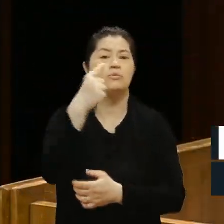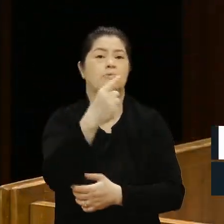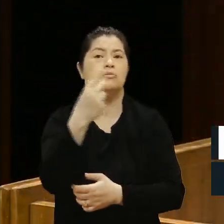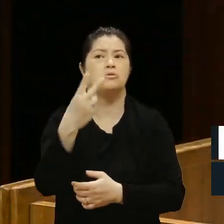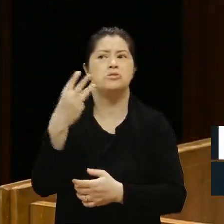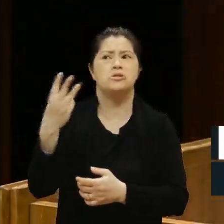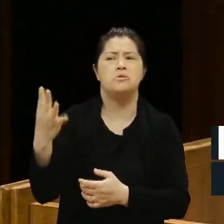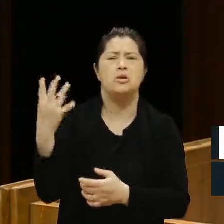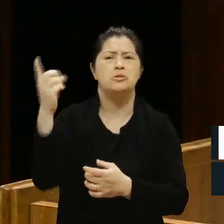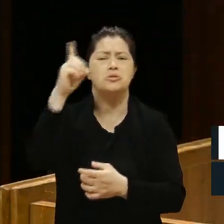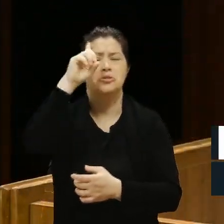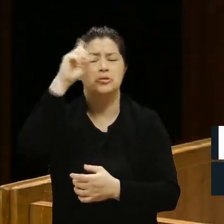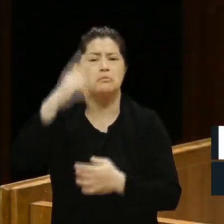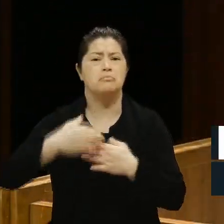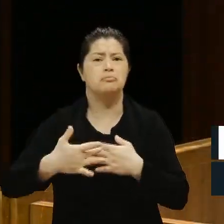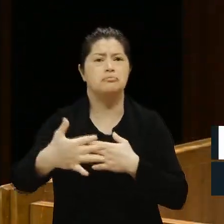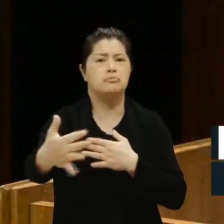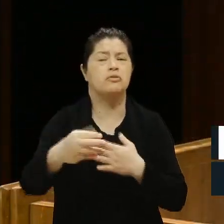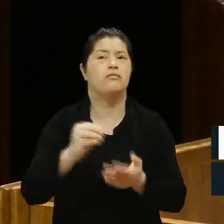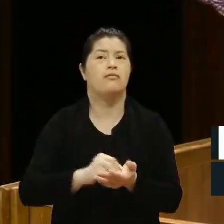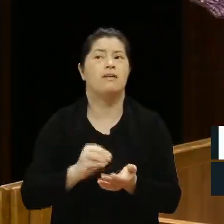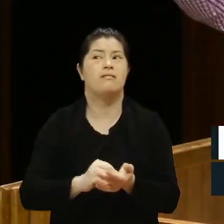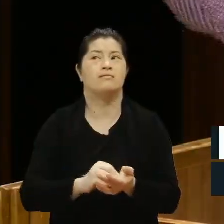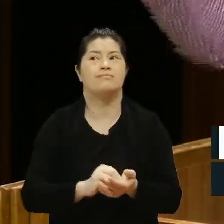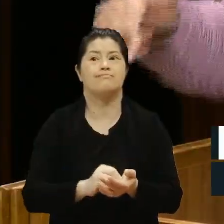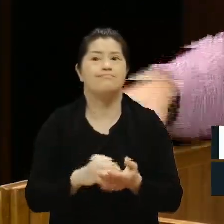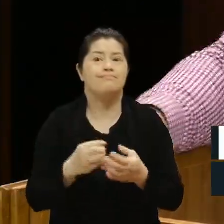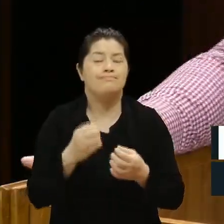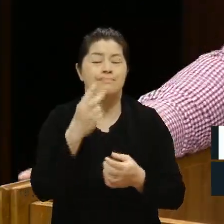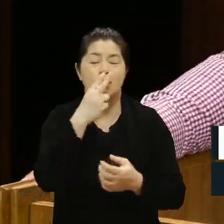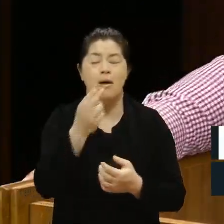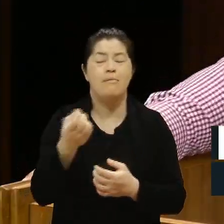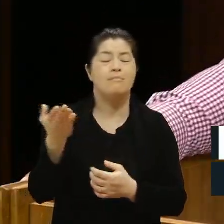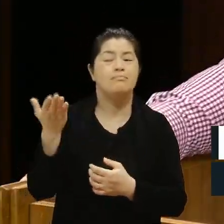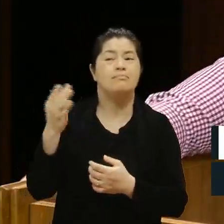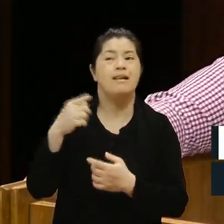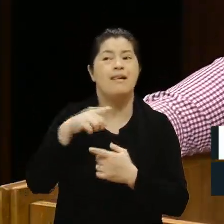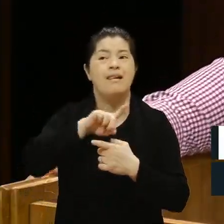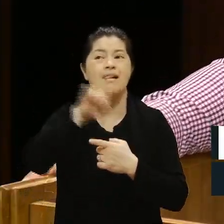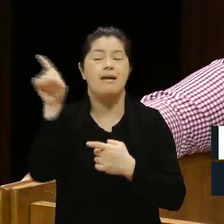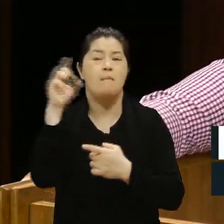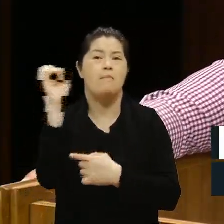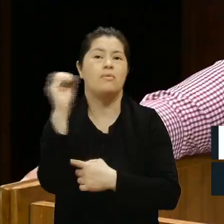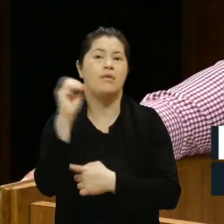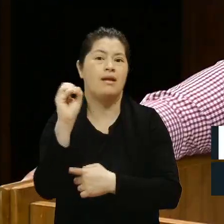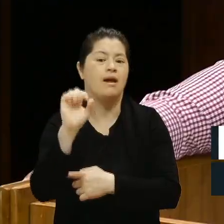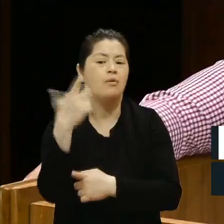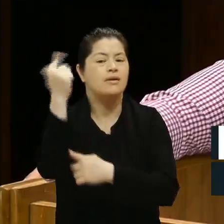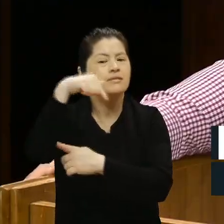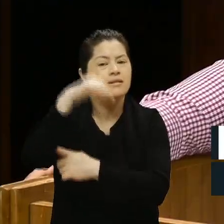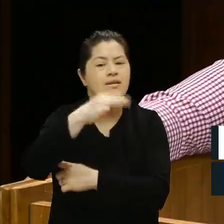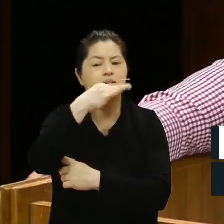elétrica. Aquilo que a gente pensava lá em Porto Alegre está começando a acontecer em Caxias.